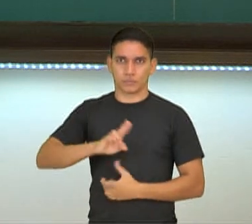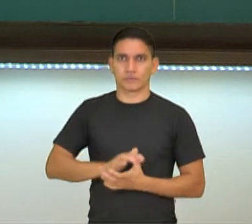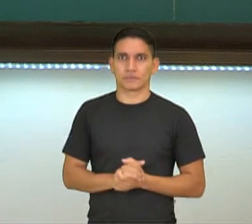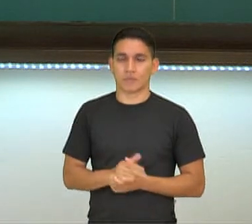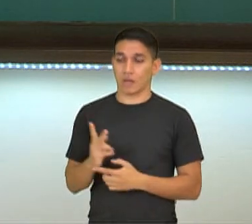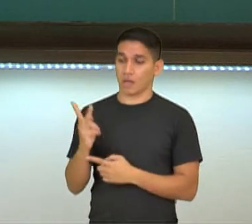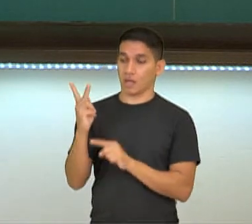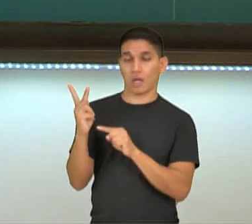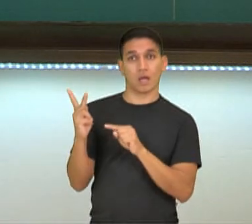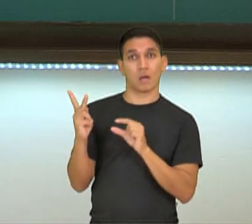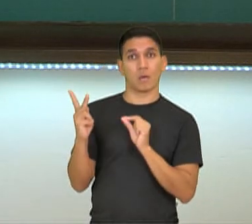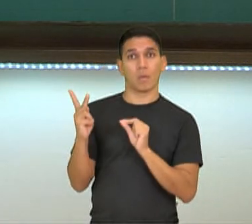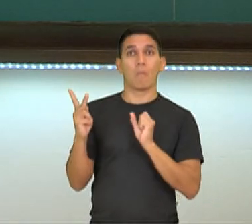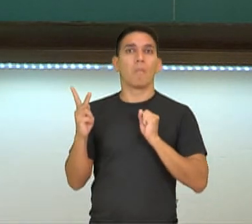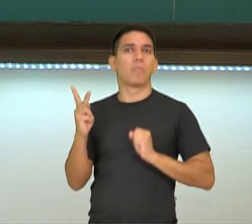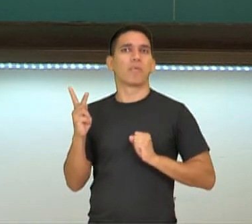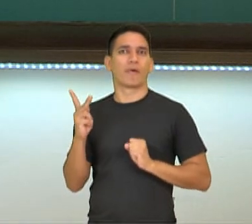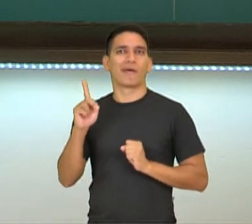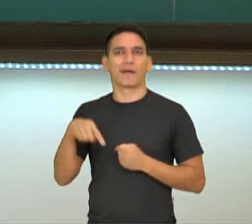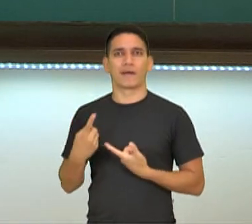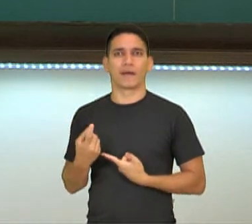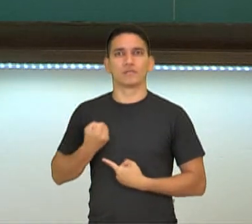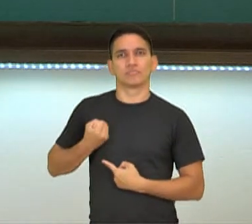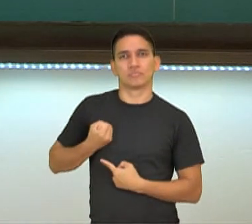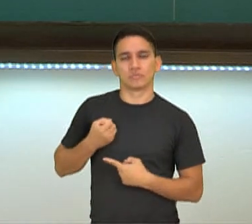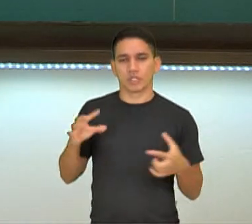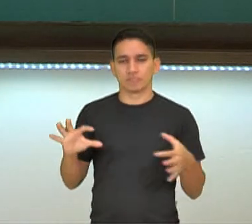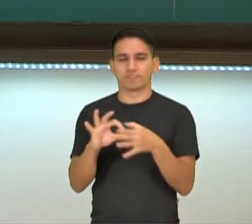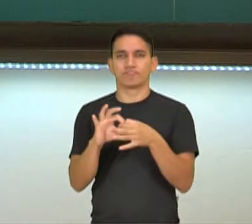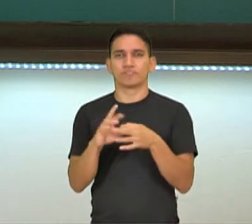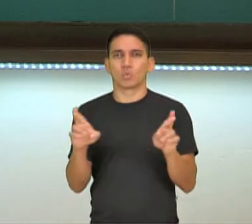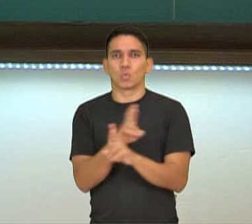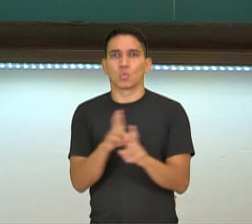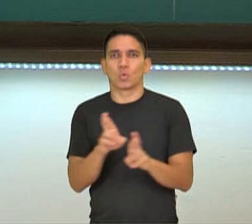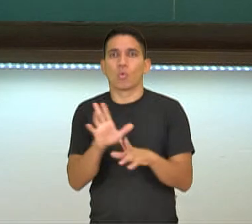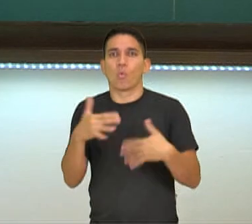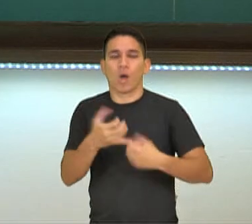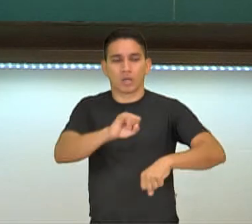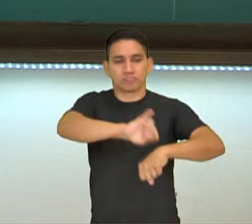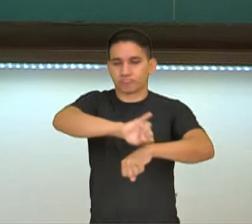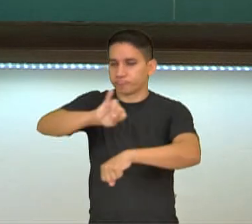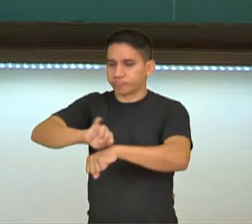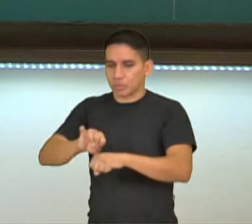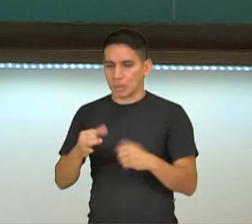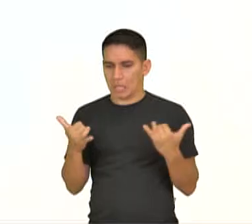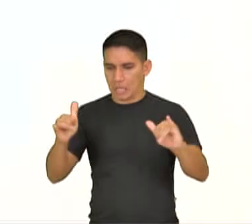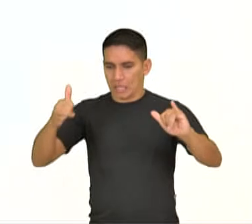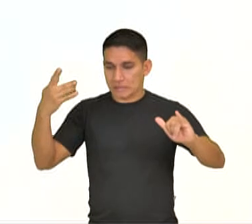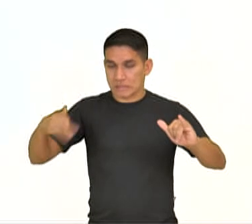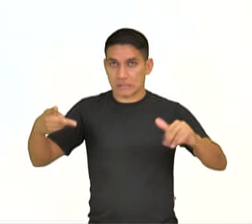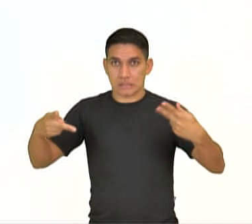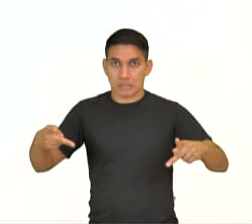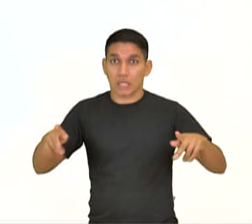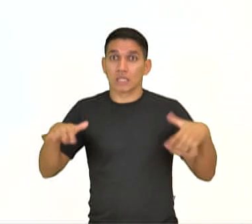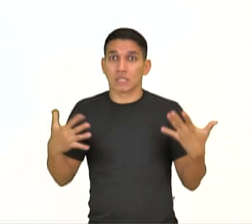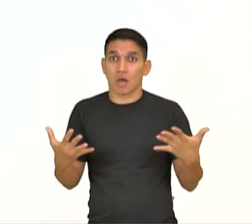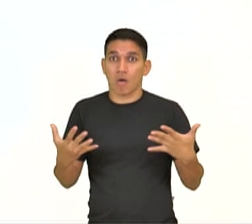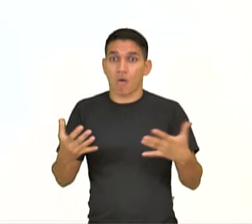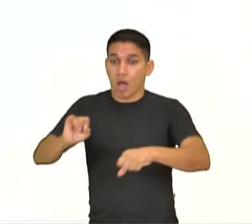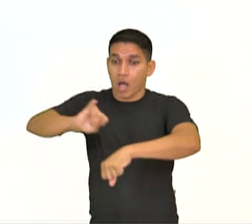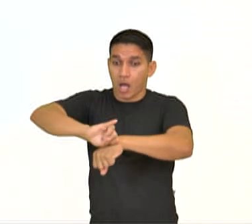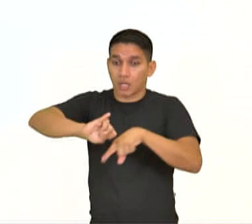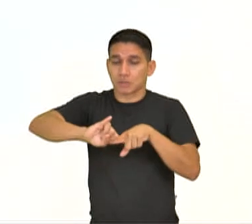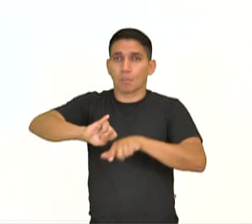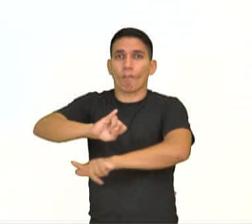K pode ser um valor ligado ao meio material que as cargas estão. Então, cargas no vácuo, né?